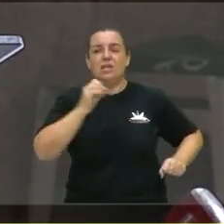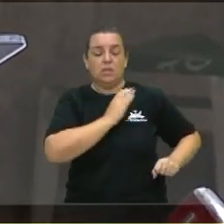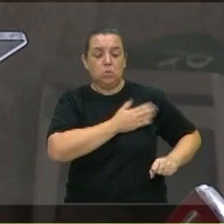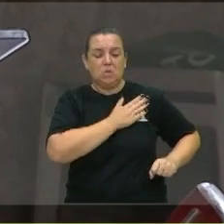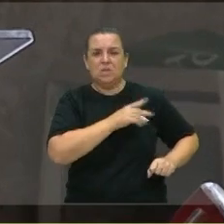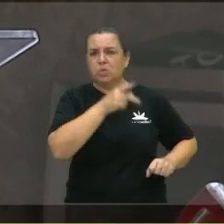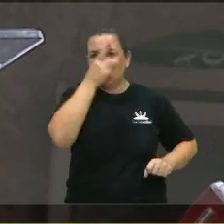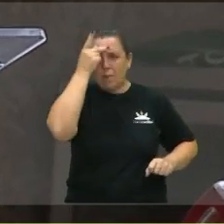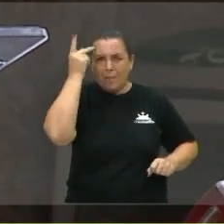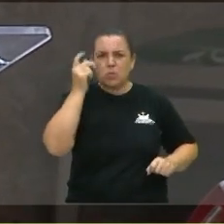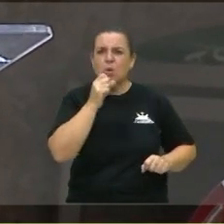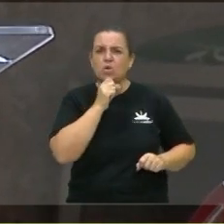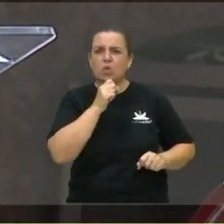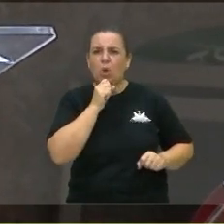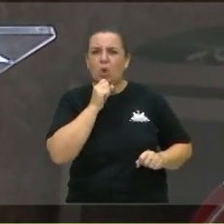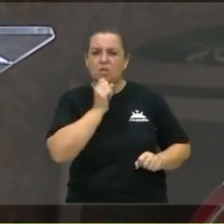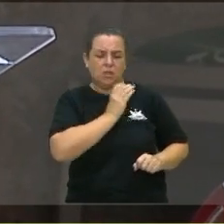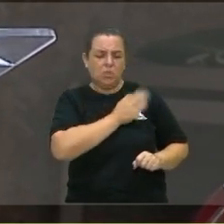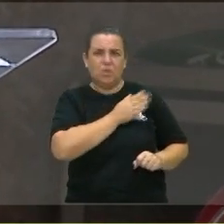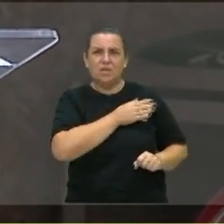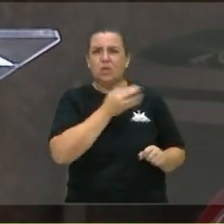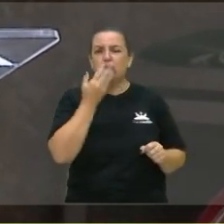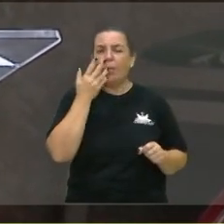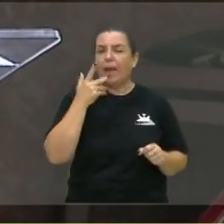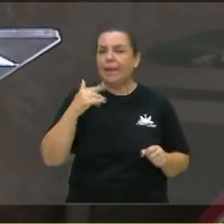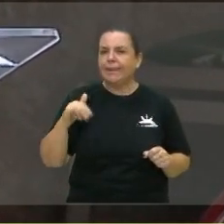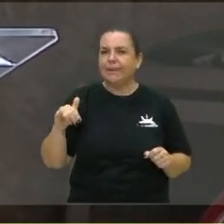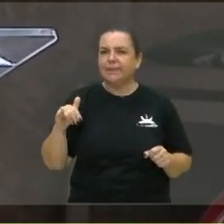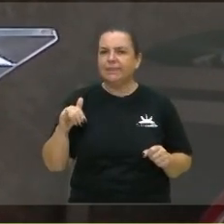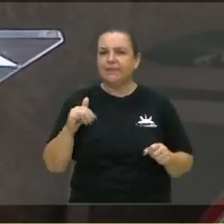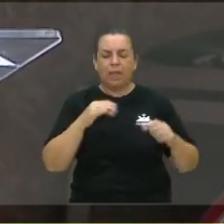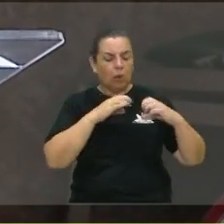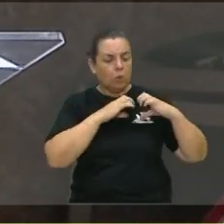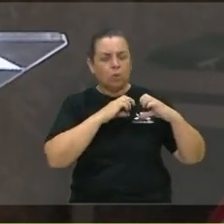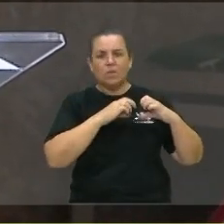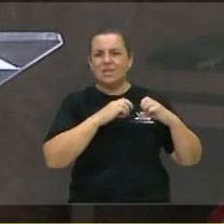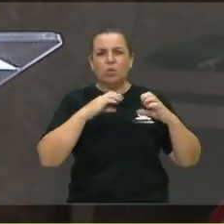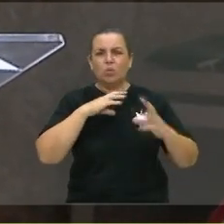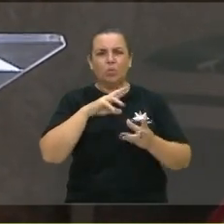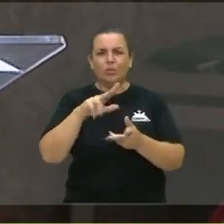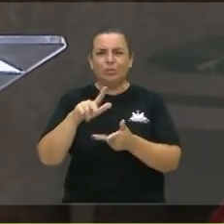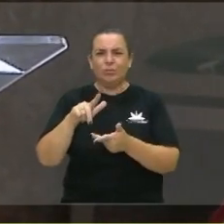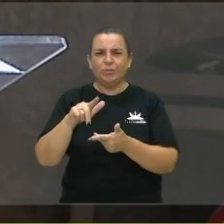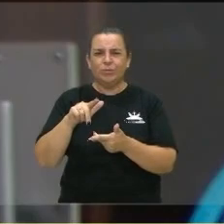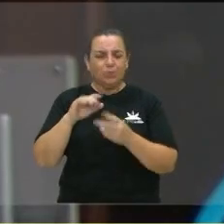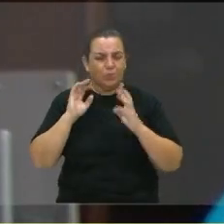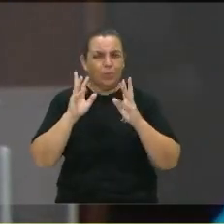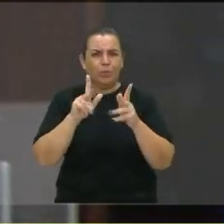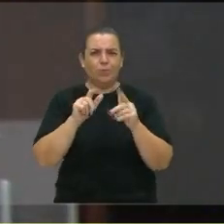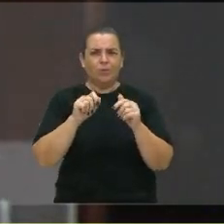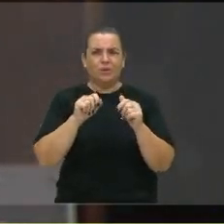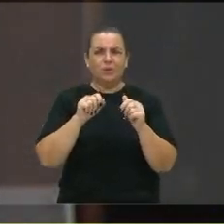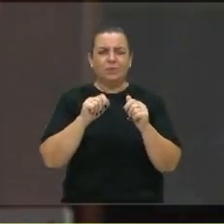idosa, no coração de uma criança, no coração da humanidade, no nosso coração.